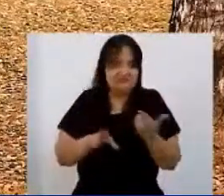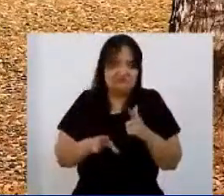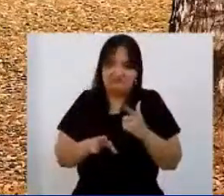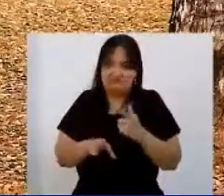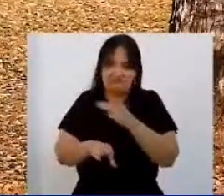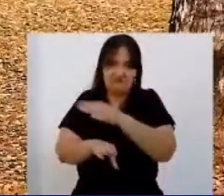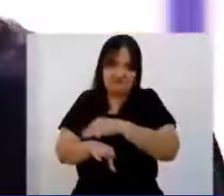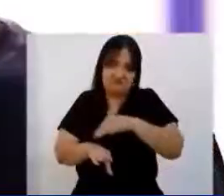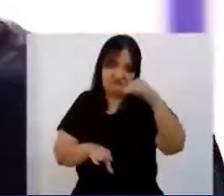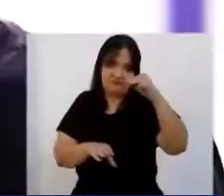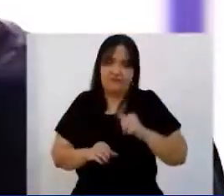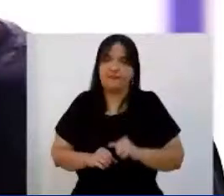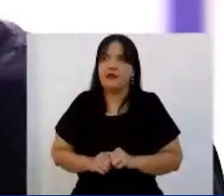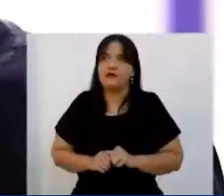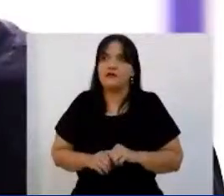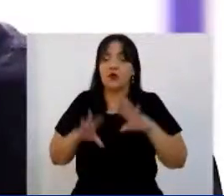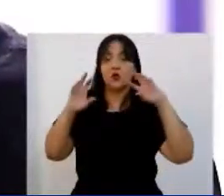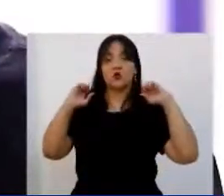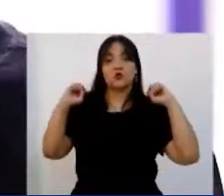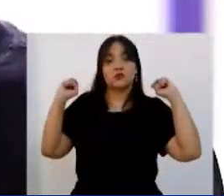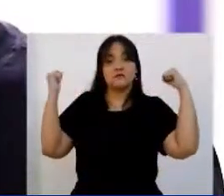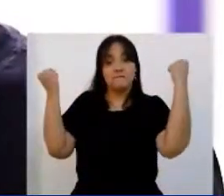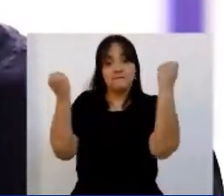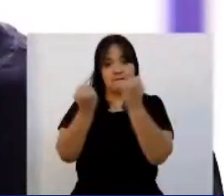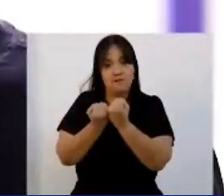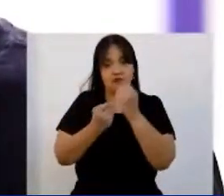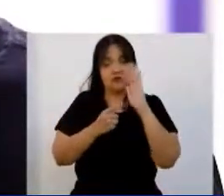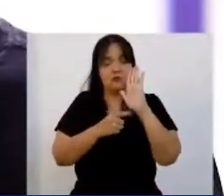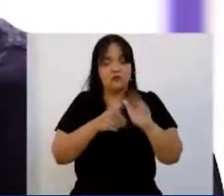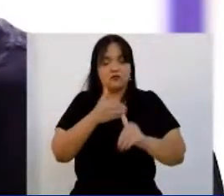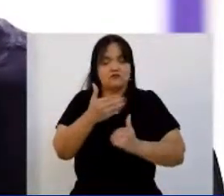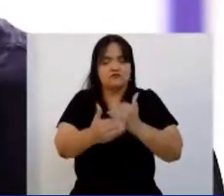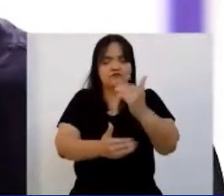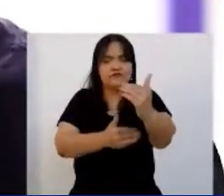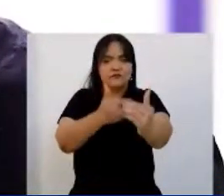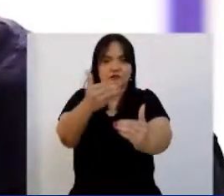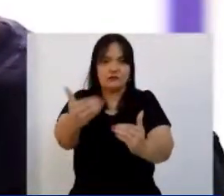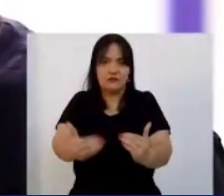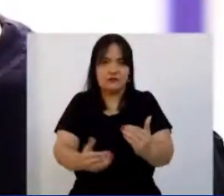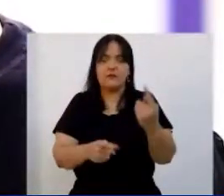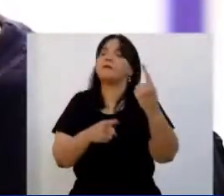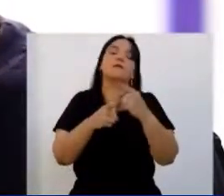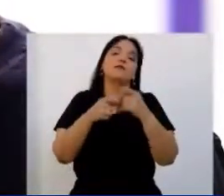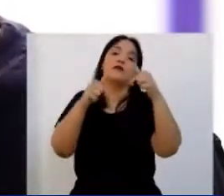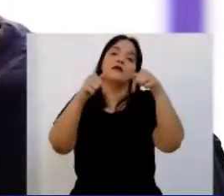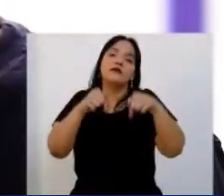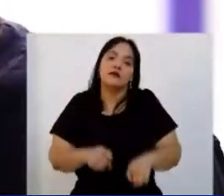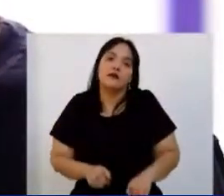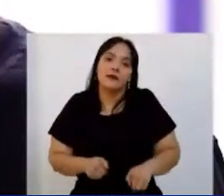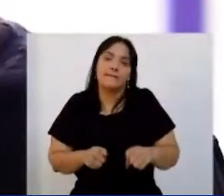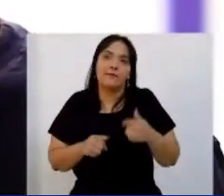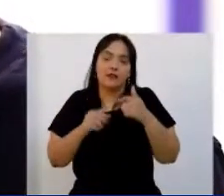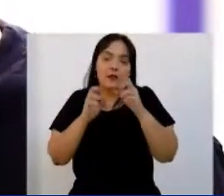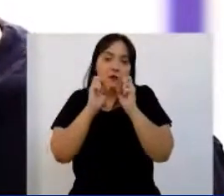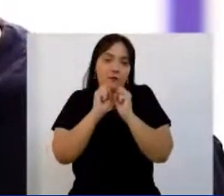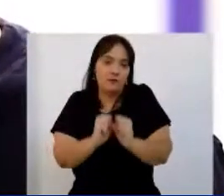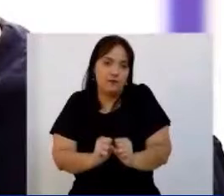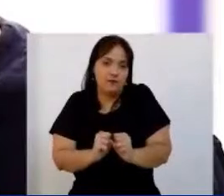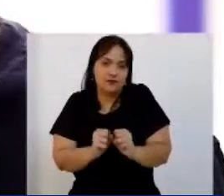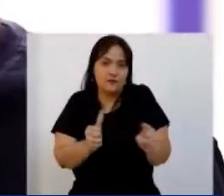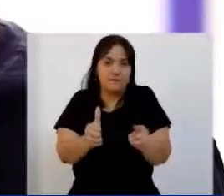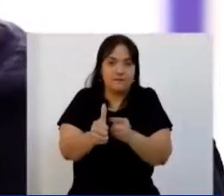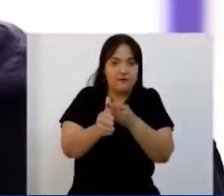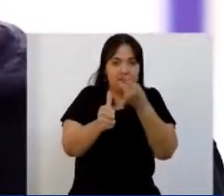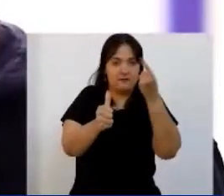com certeza eu não teria entrado. O simpósio, para mim, significa desenvolvimento, porque foi aqui que eu tive a oportunidade de participar